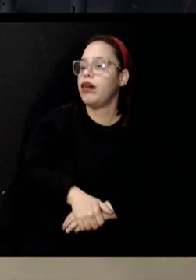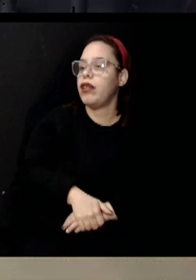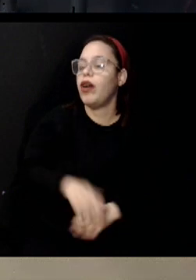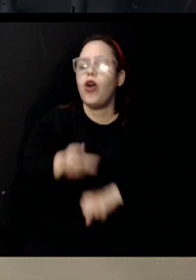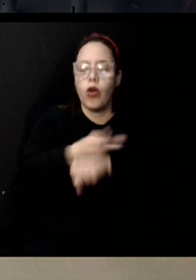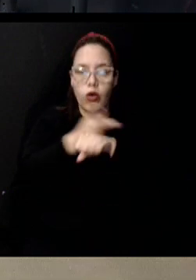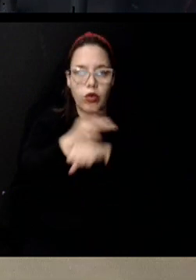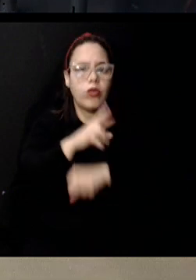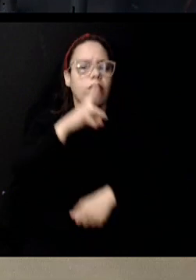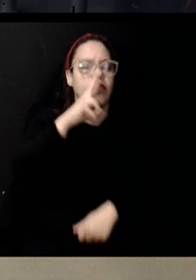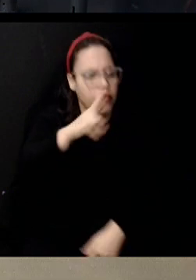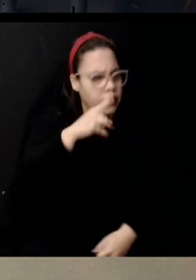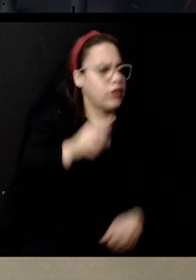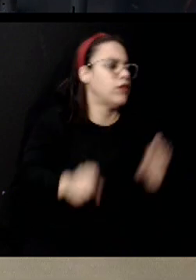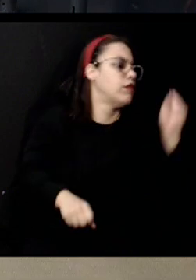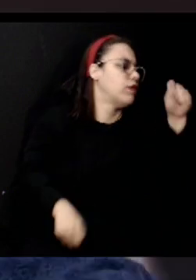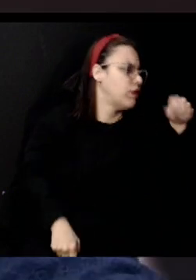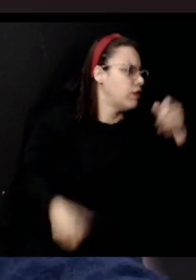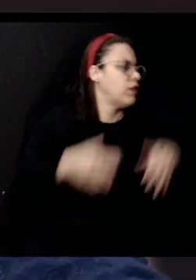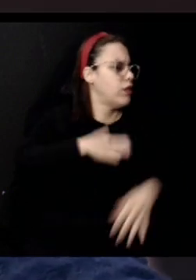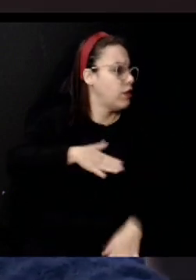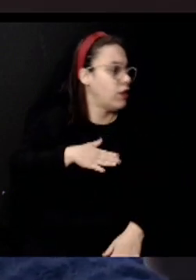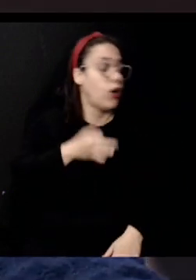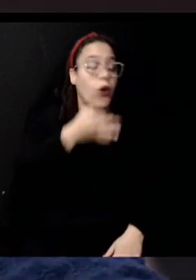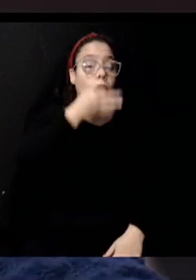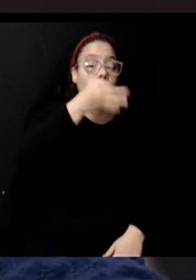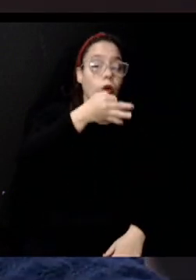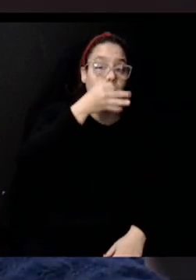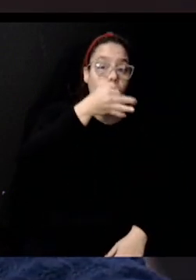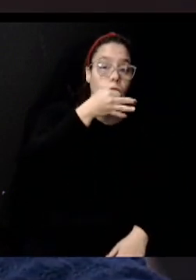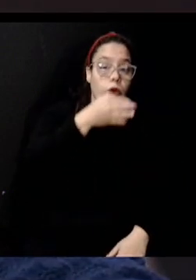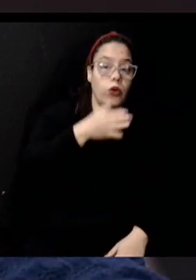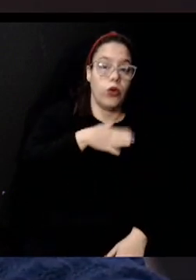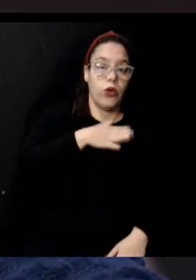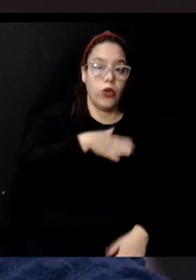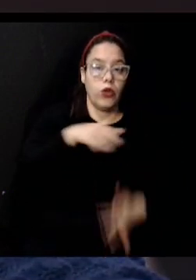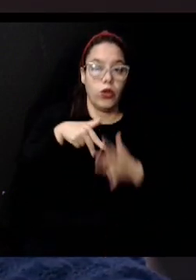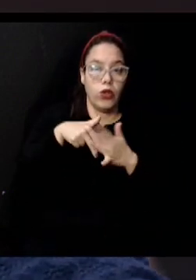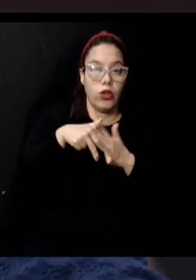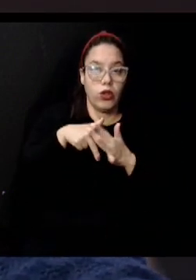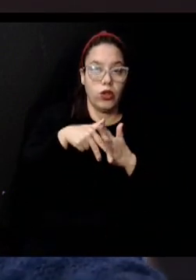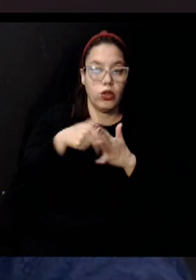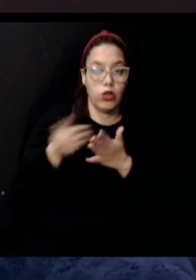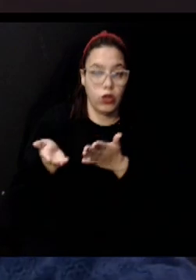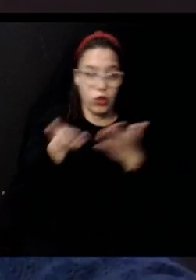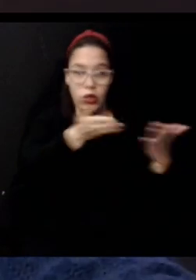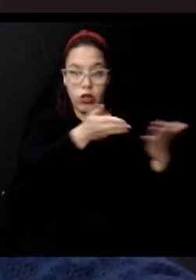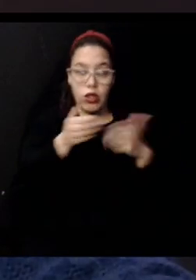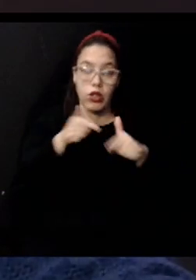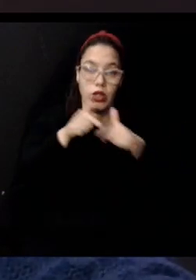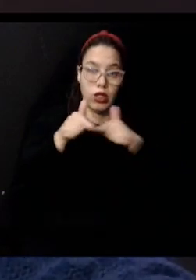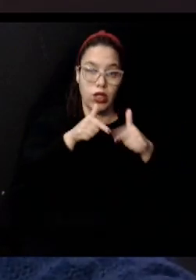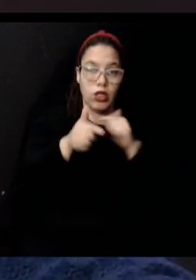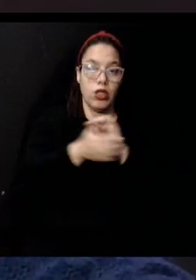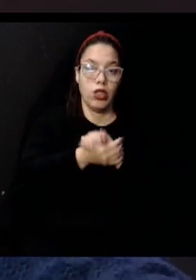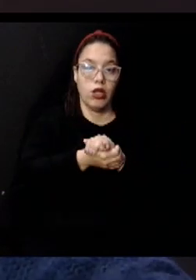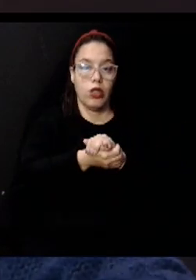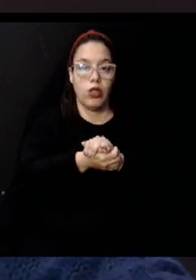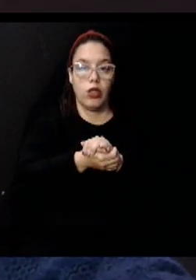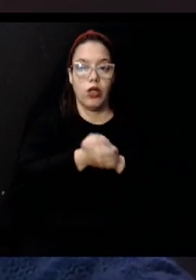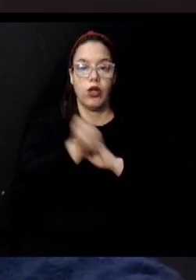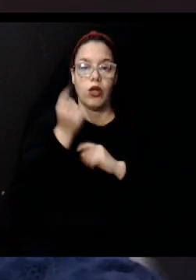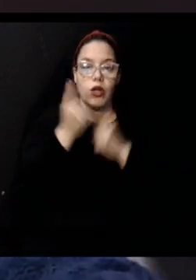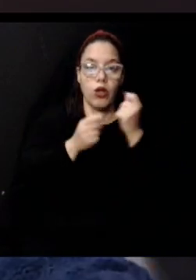Exato. Qual a Exatamente. sugestão que você dá? Esse é a fala minha e o paciente trouxe isso, que ele faz isso também no trabalho dele. Quando Uhum. tem algum colaborador